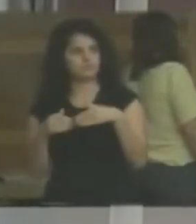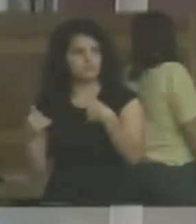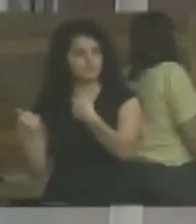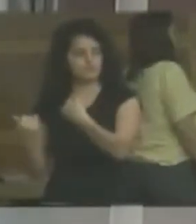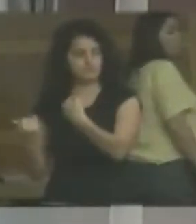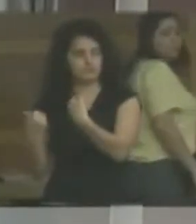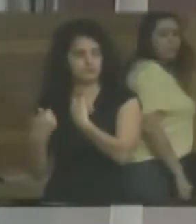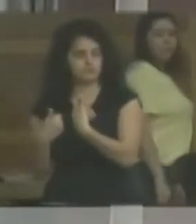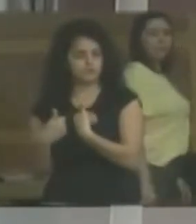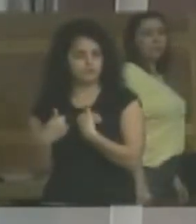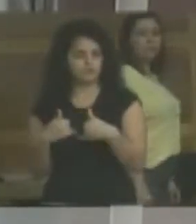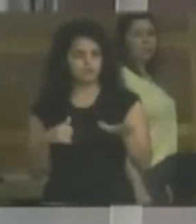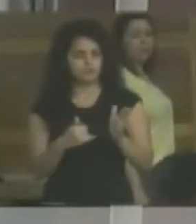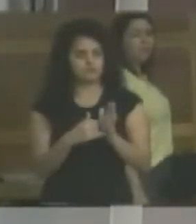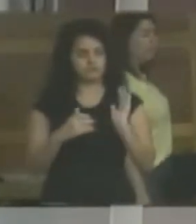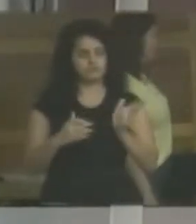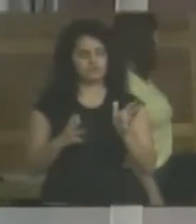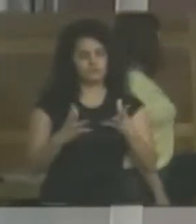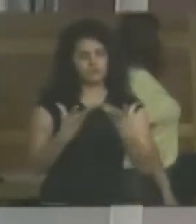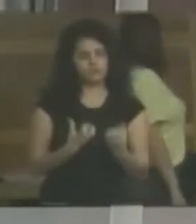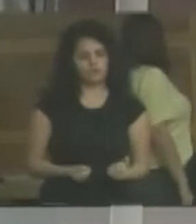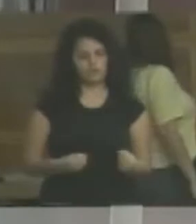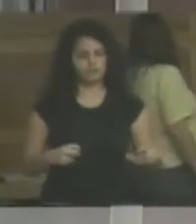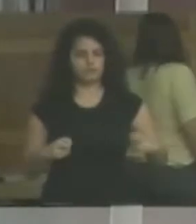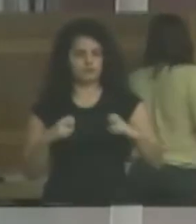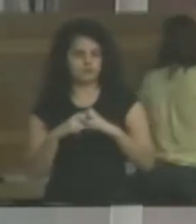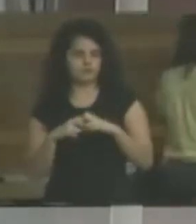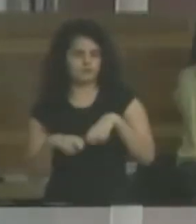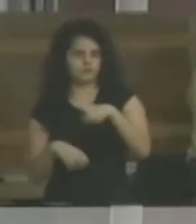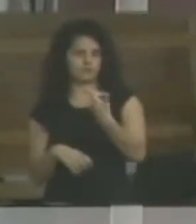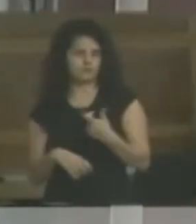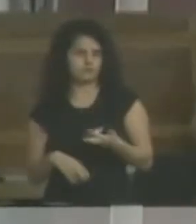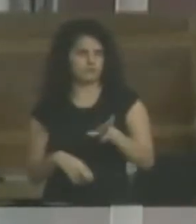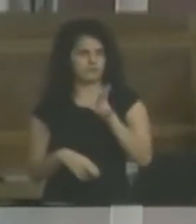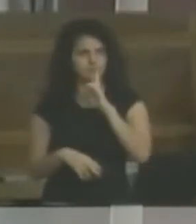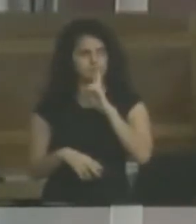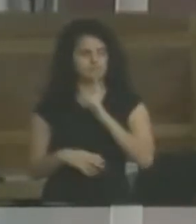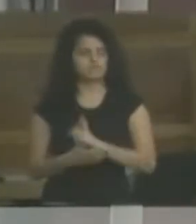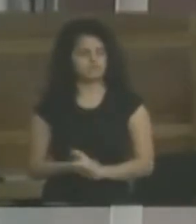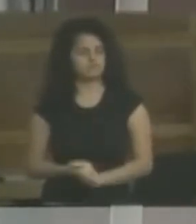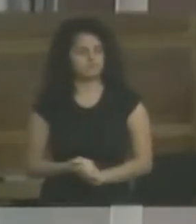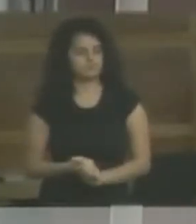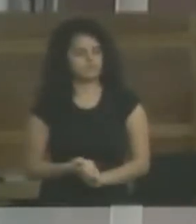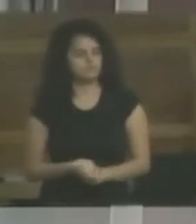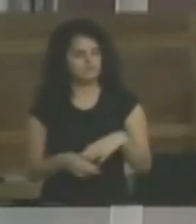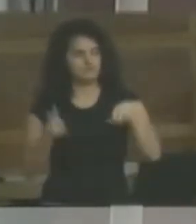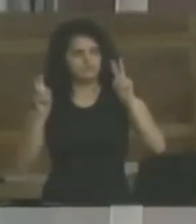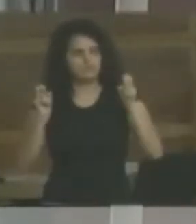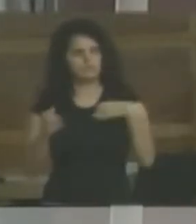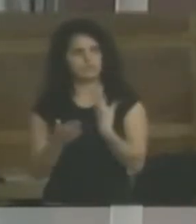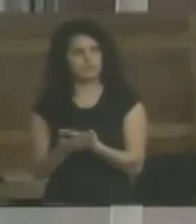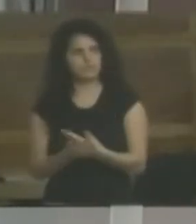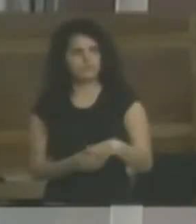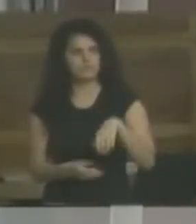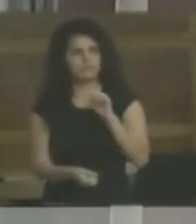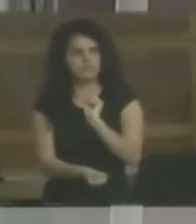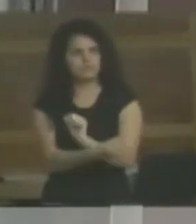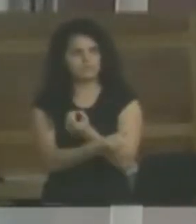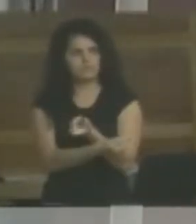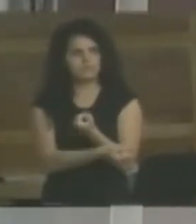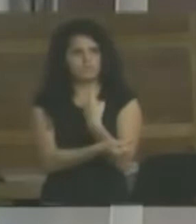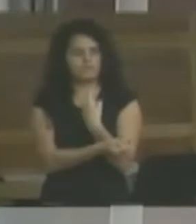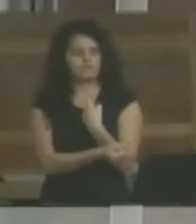que foram aprovados nessa casa e que não tem resposta até hoje. Né, com relação à escola quilombola Áurea Pires da